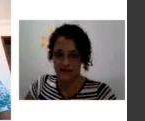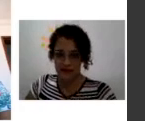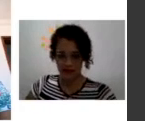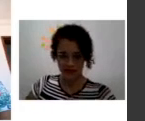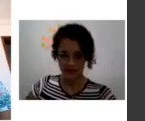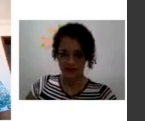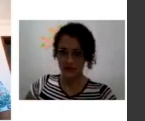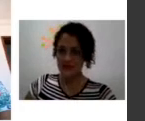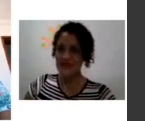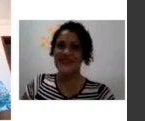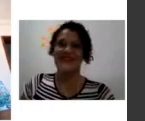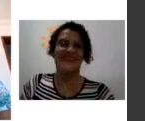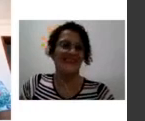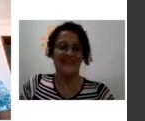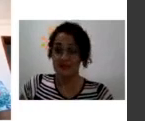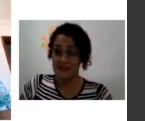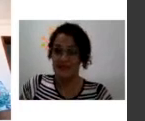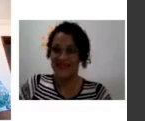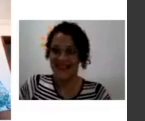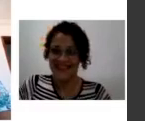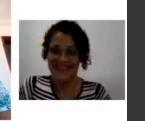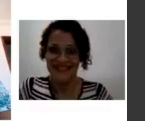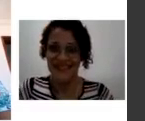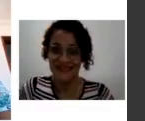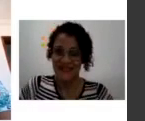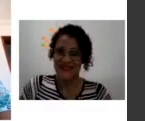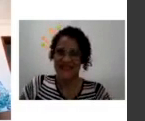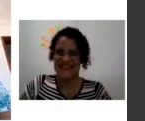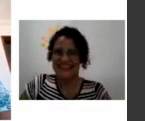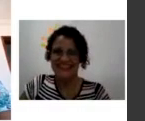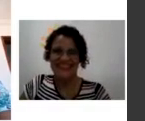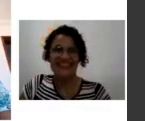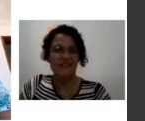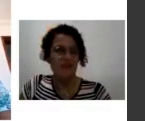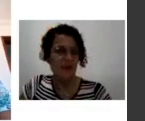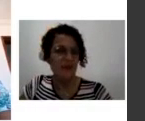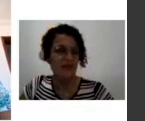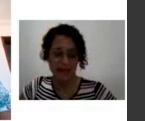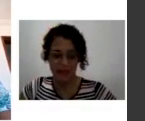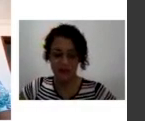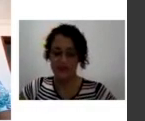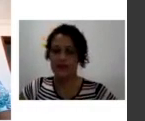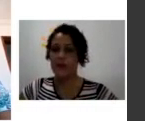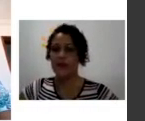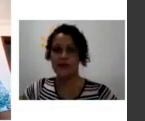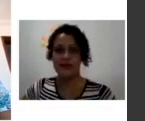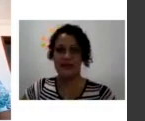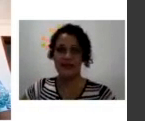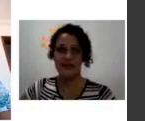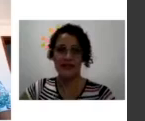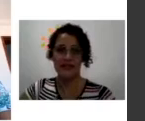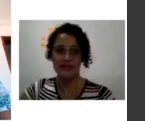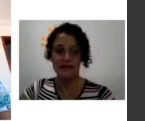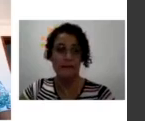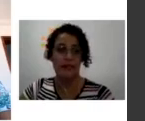Bom, mais uma vez, bom dia a todos. Que responsabilidade, né, falar por último. Bom, quando eu cheguei, o programa já